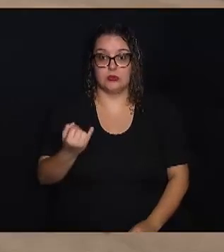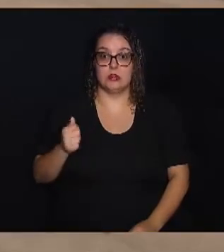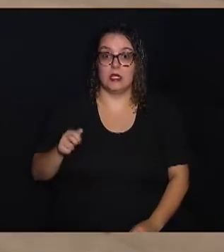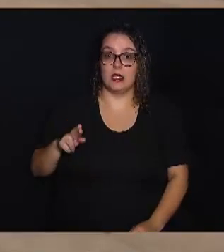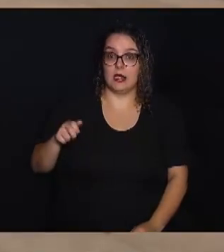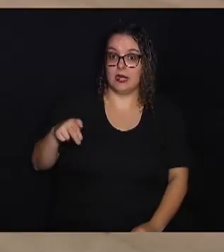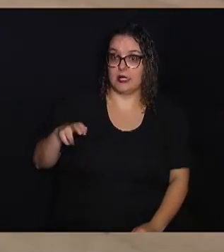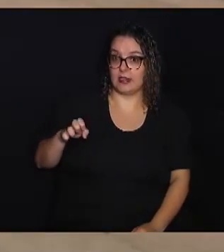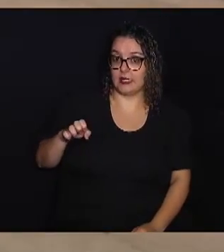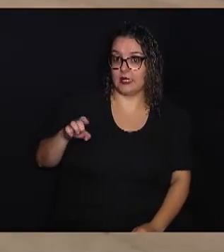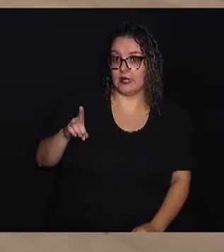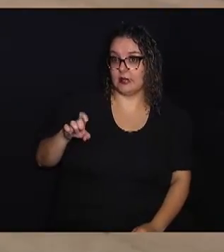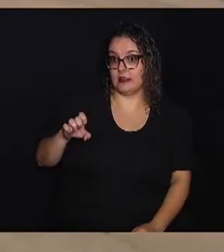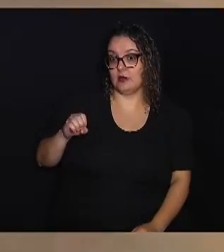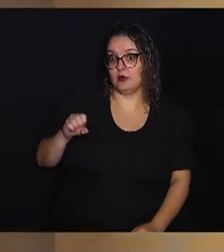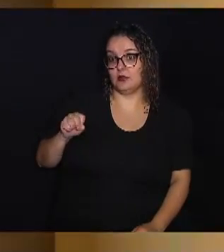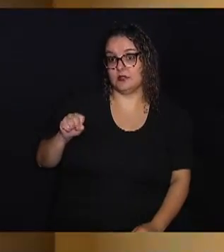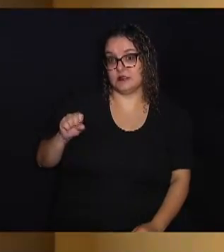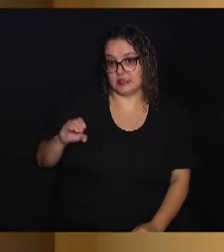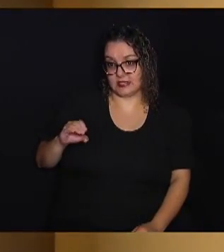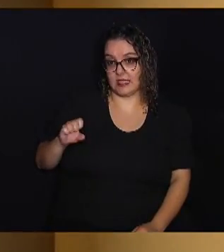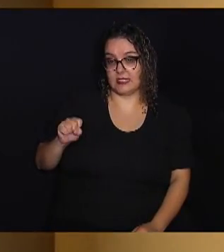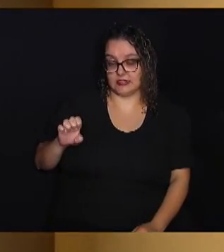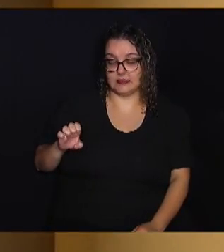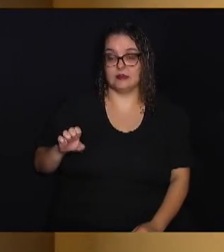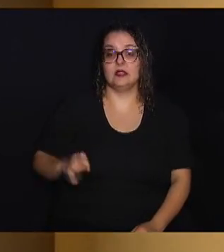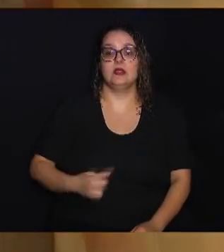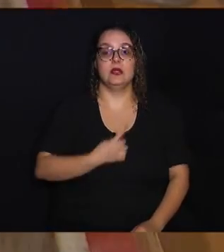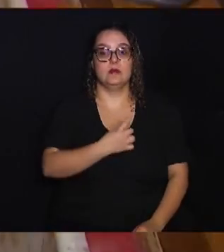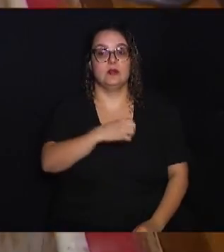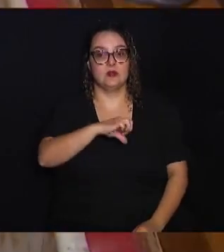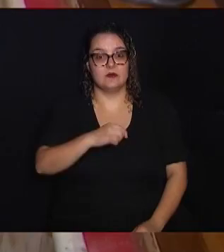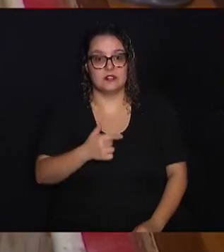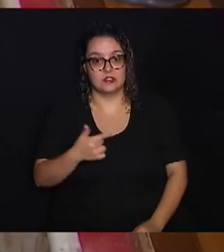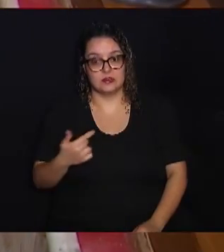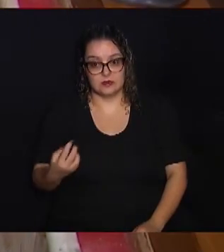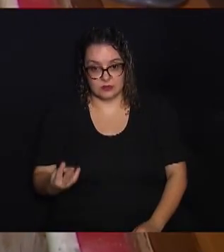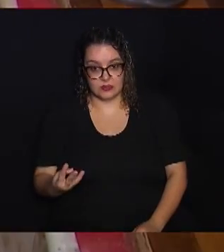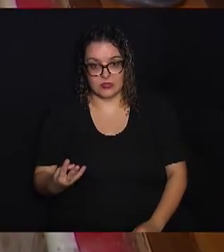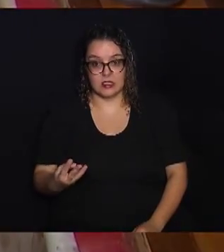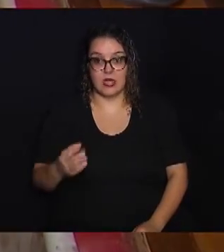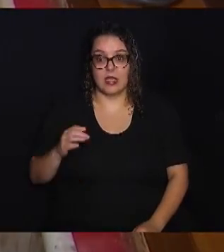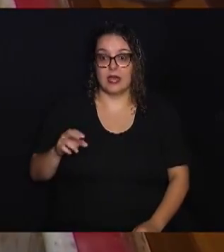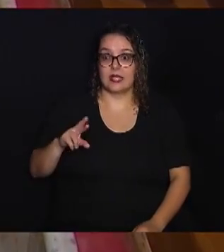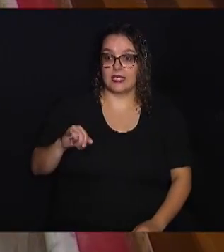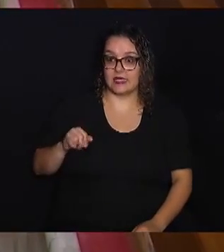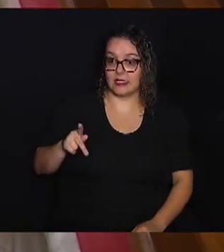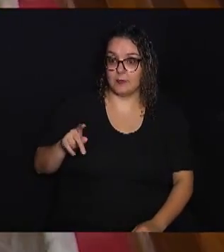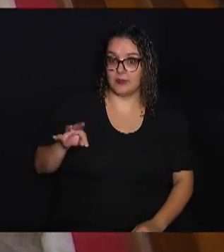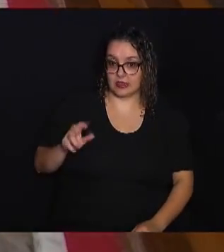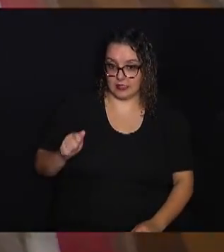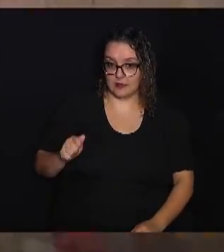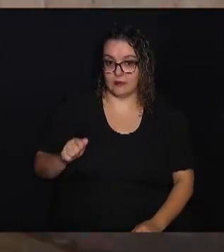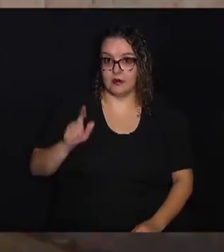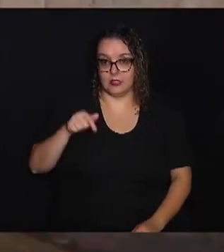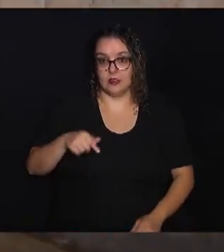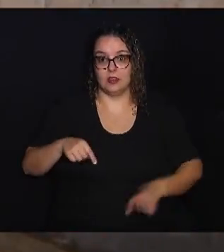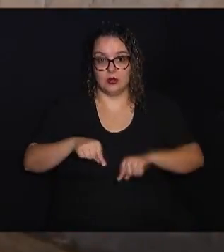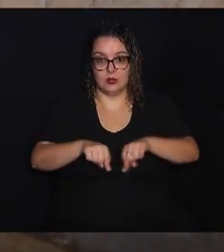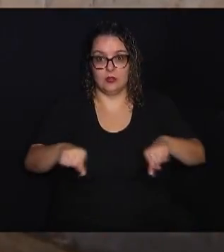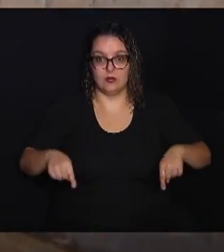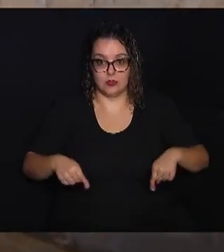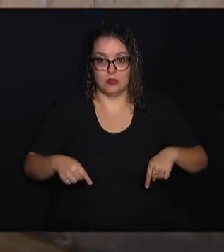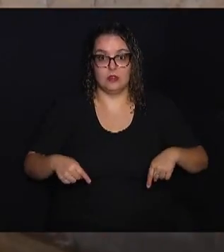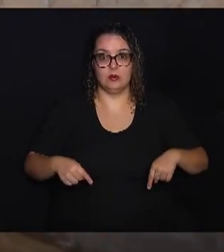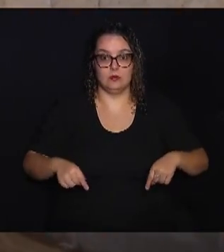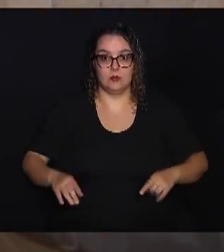Arquidiocese de Campinas, e 1923, quando foi construída a cripta, onde são enterrados os principais membros